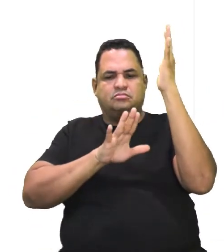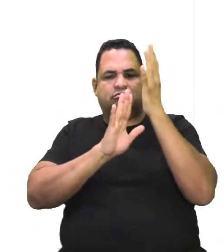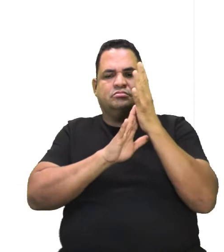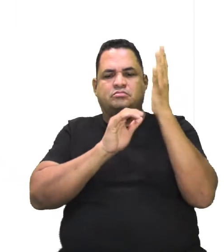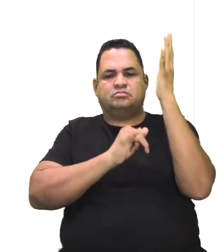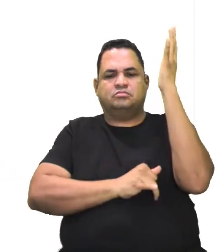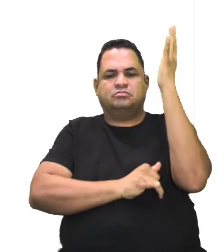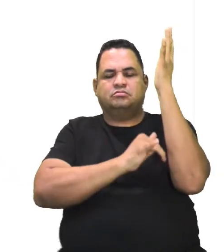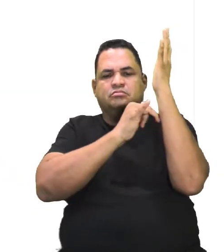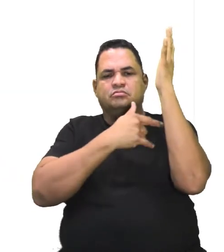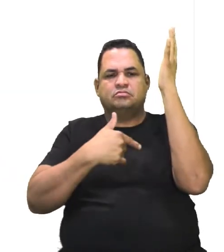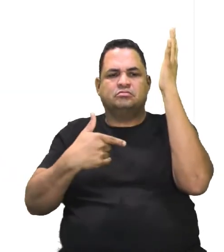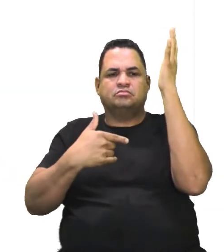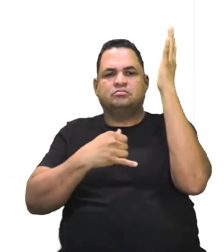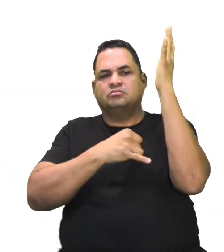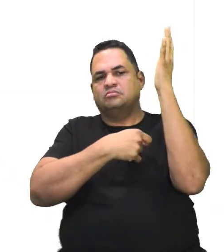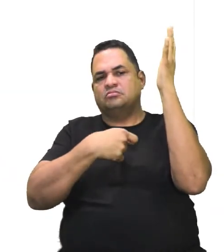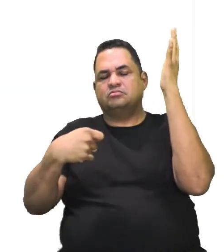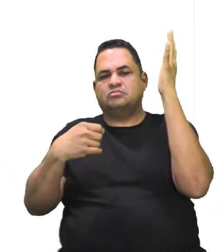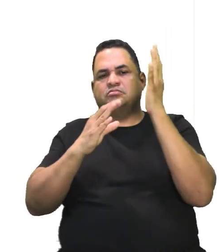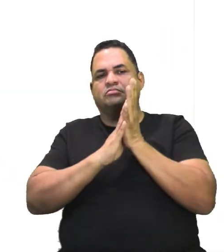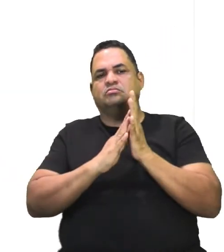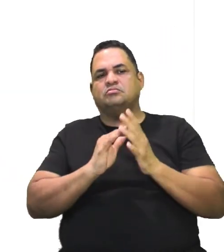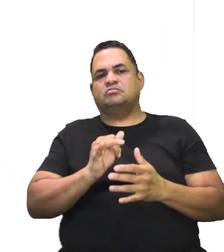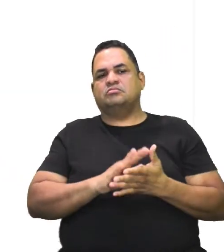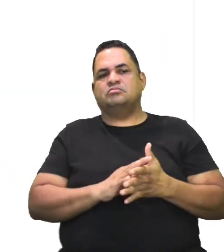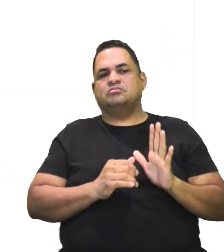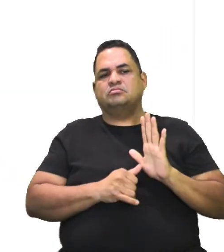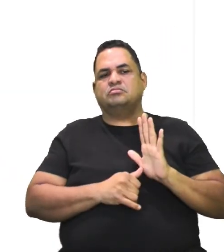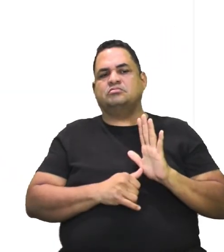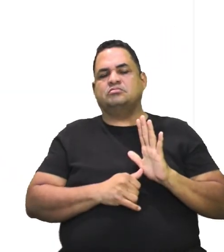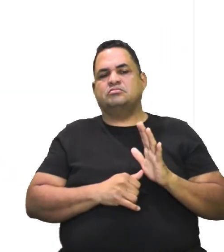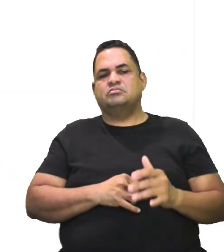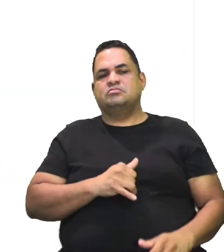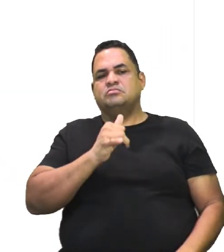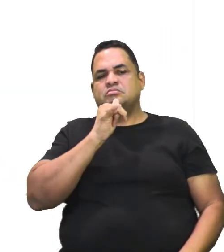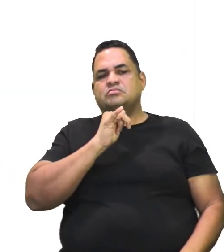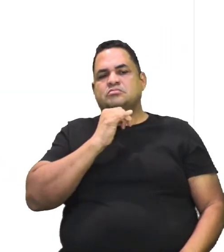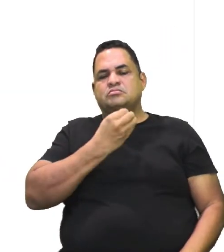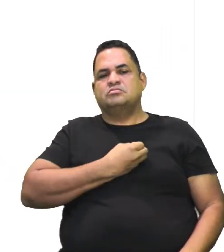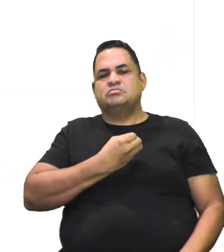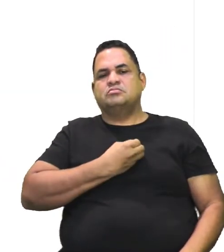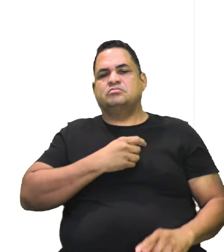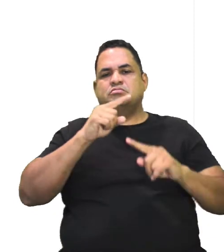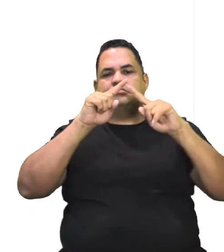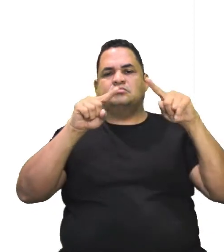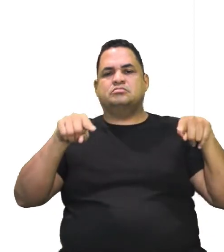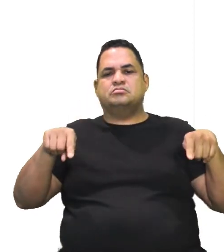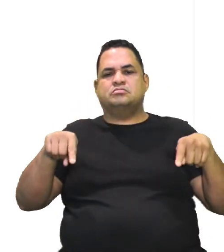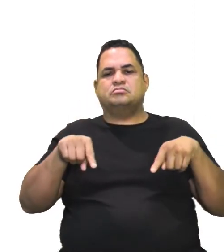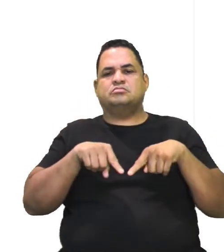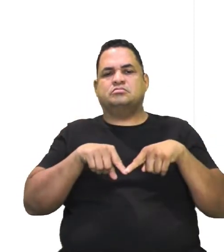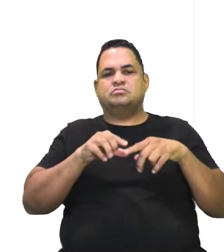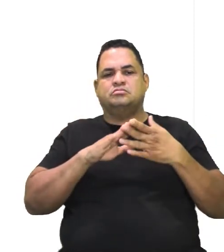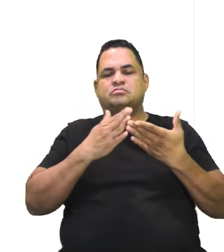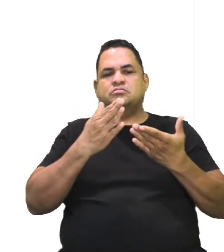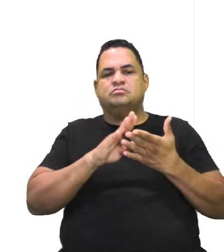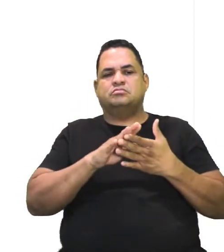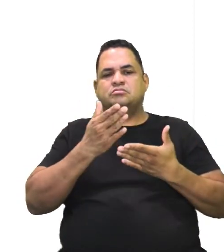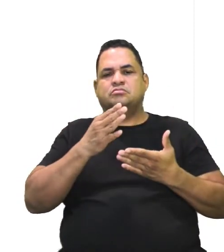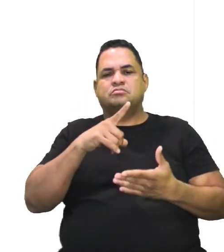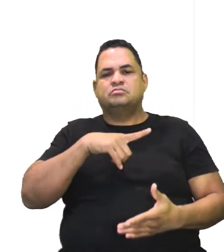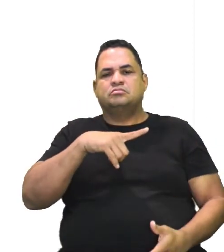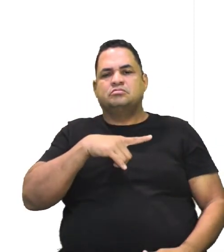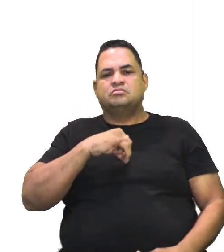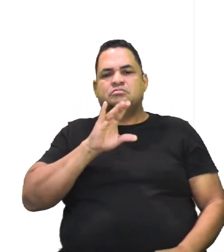tá? Beleza. Exemplo de número 3. Demonstre que o triângulo com vértices A, B e C é isósceles.